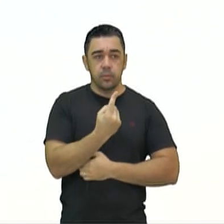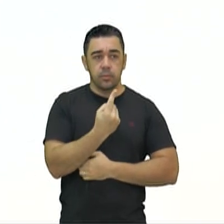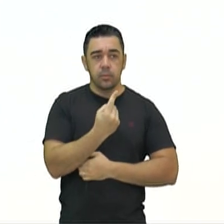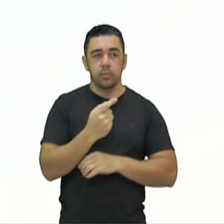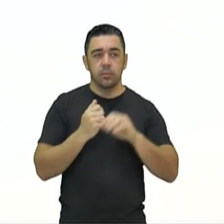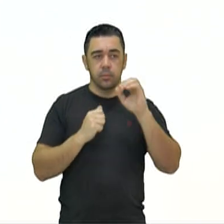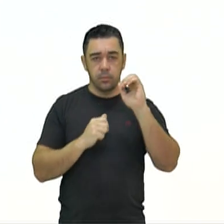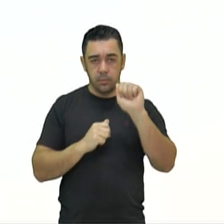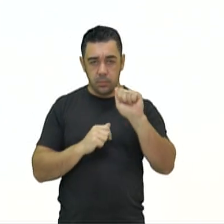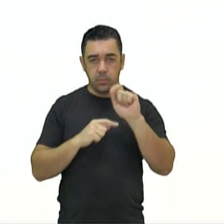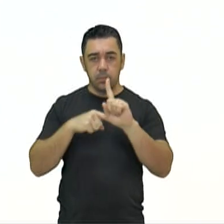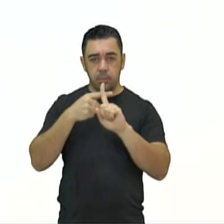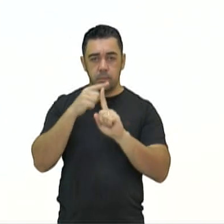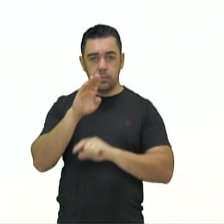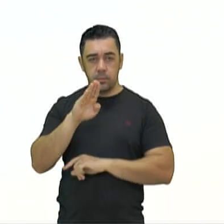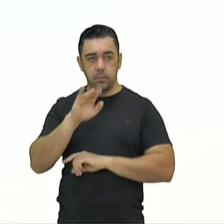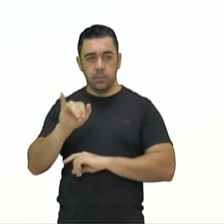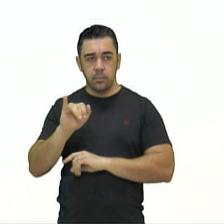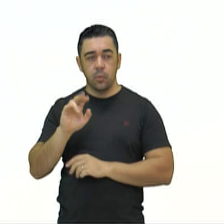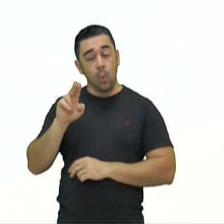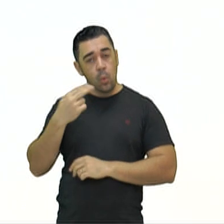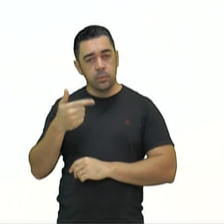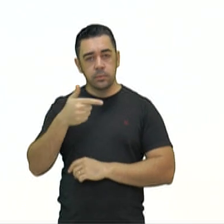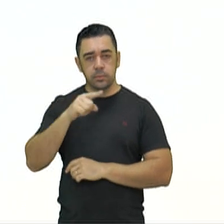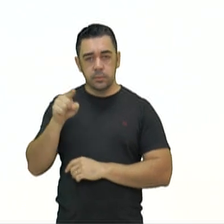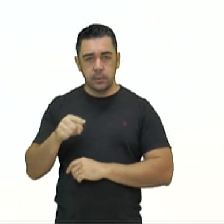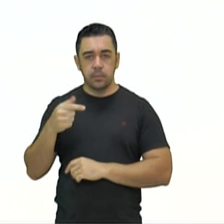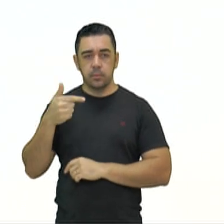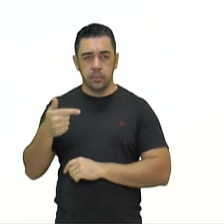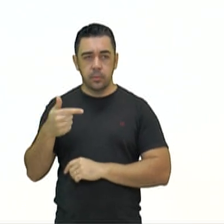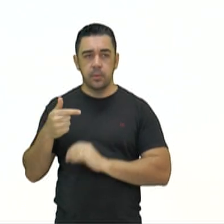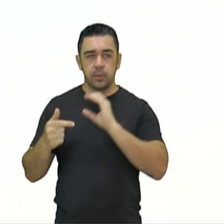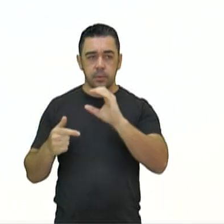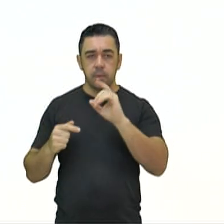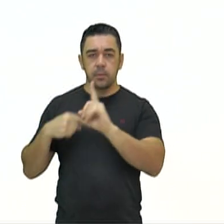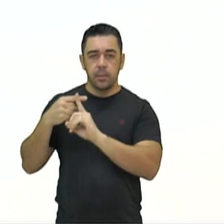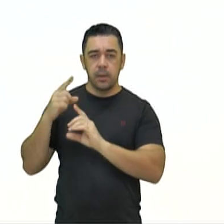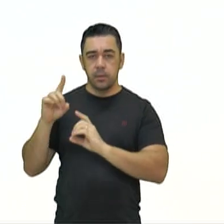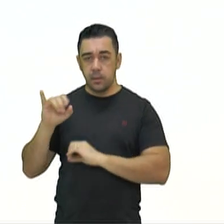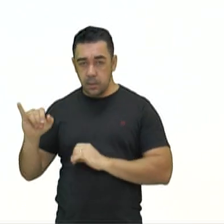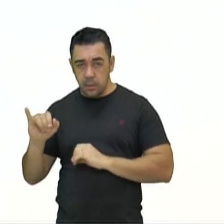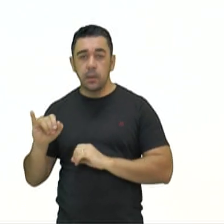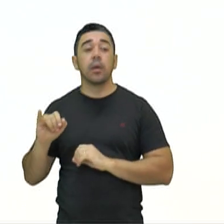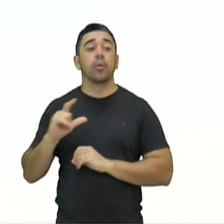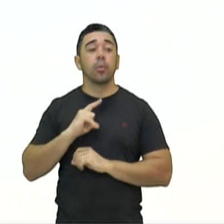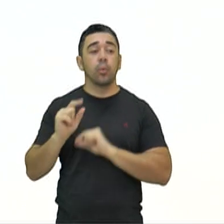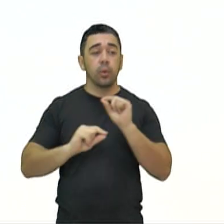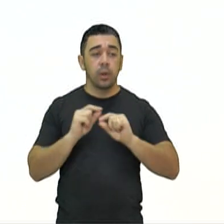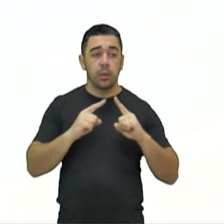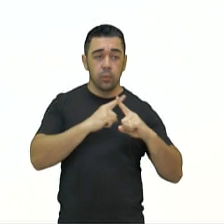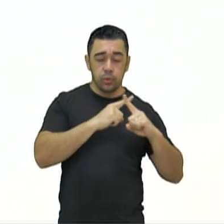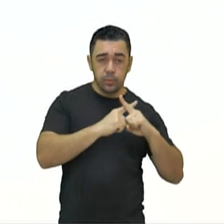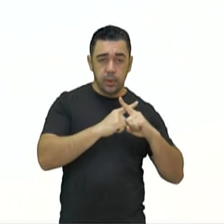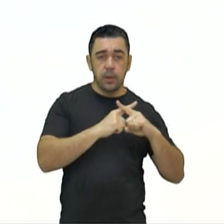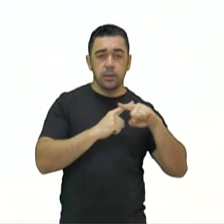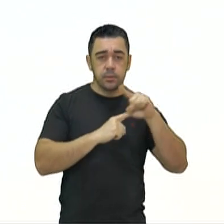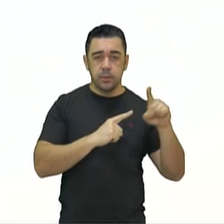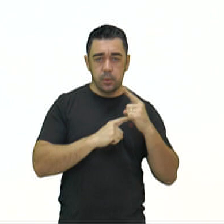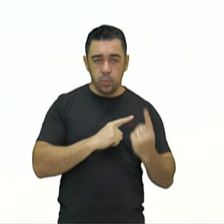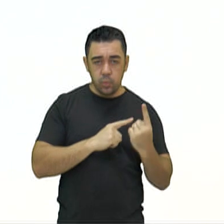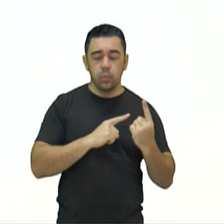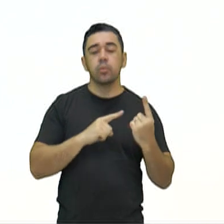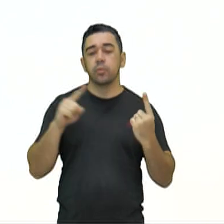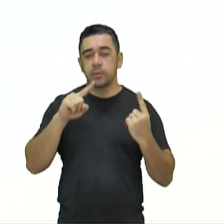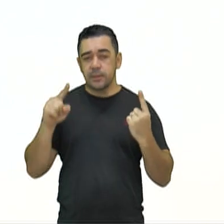um outro número complexo, Z2, C mais DI, eu vou ter aí que se eu multiplicar Z1 por